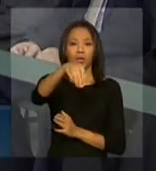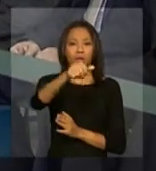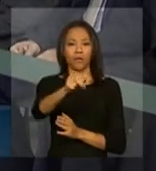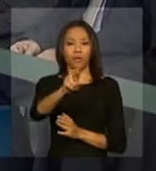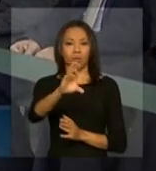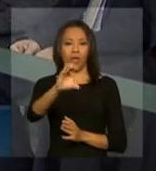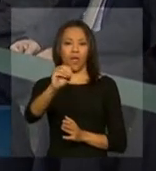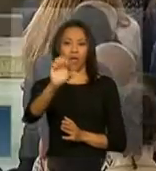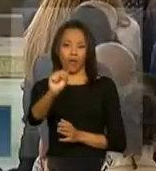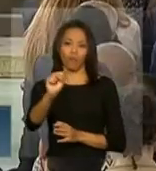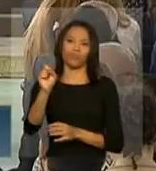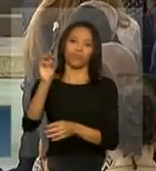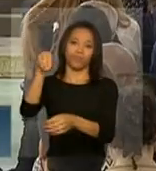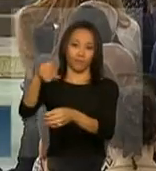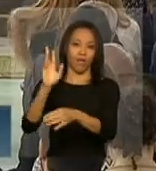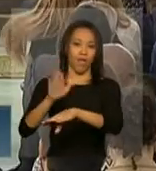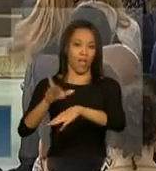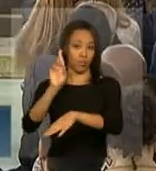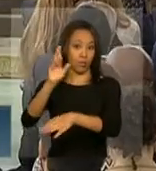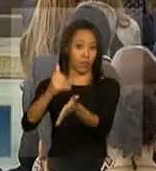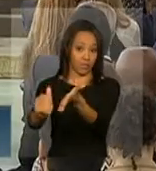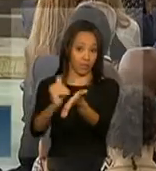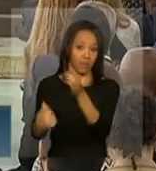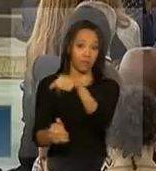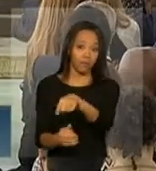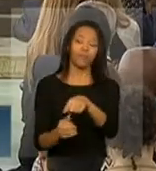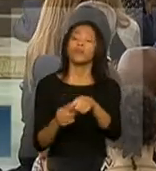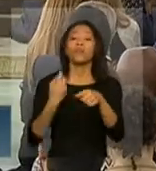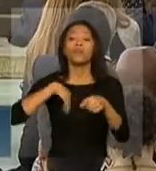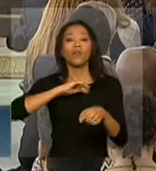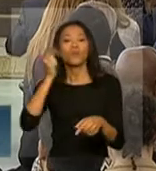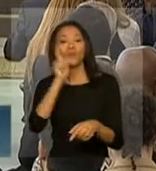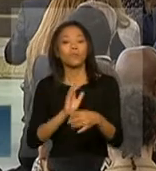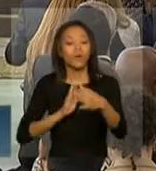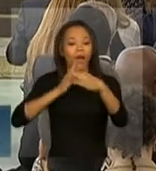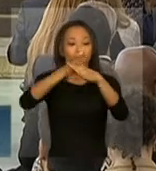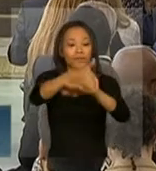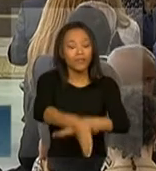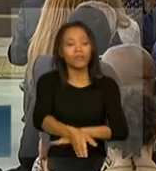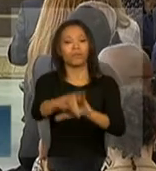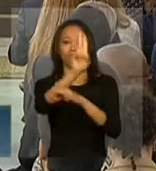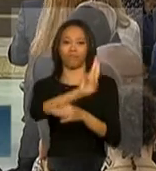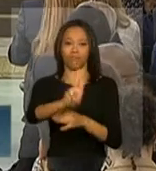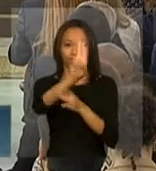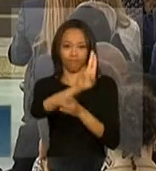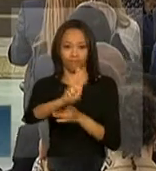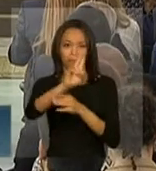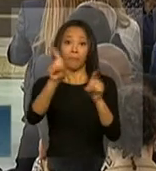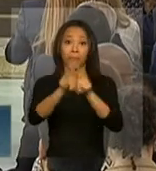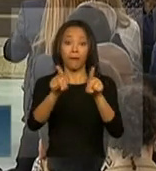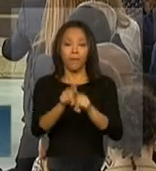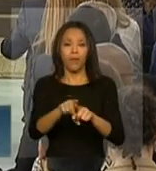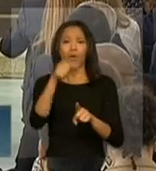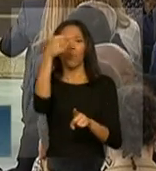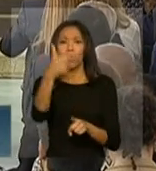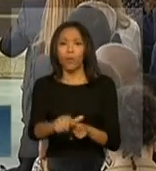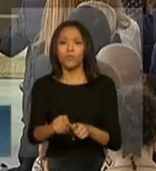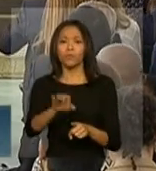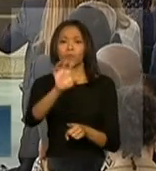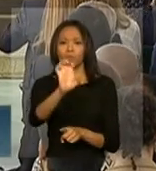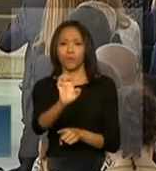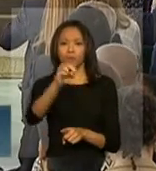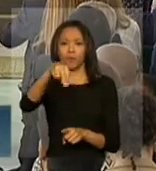dessa secretaria. Estamos ampliando cada vez mais o acesso ao ensino de nível superior. O Exame Nacional do Ensino